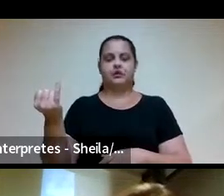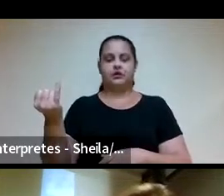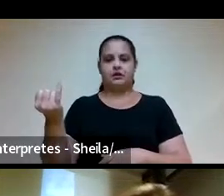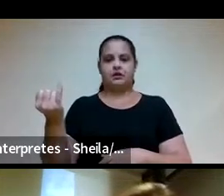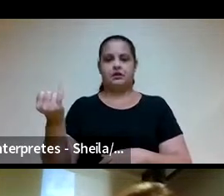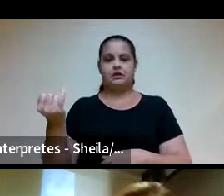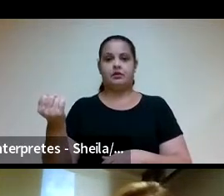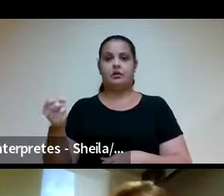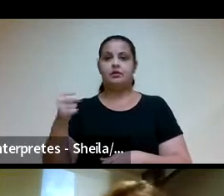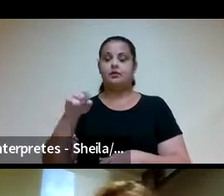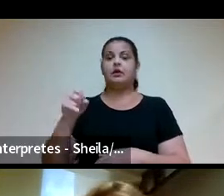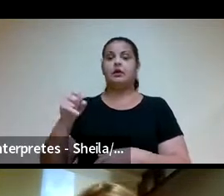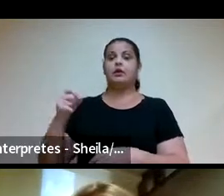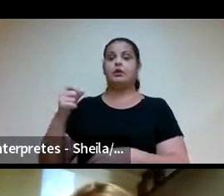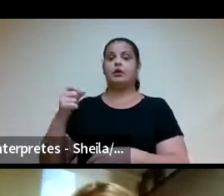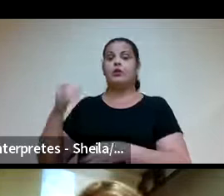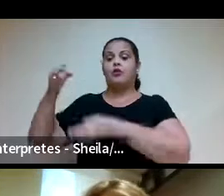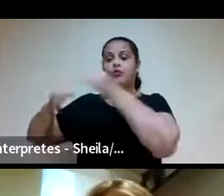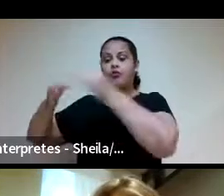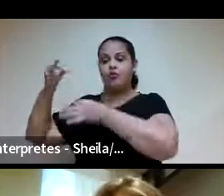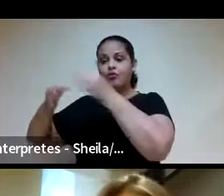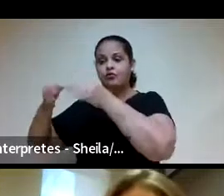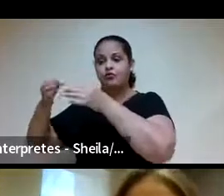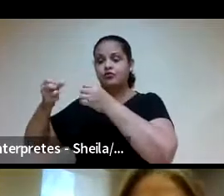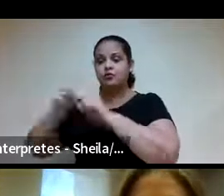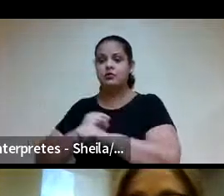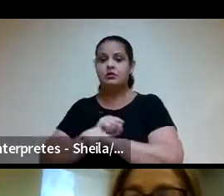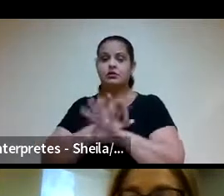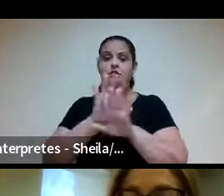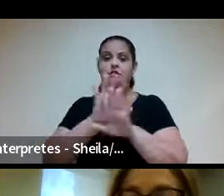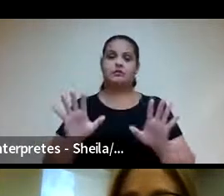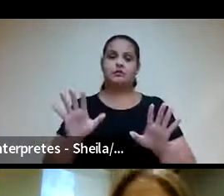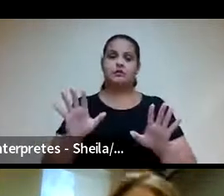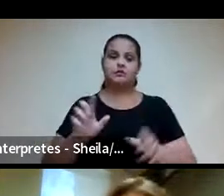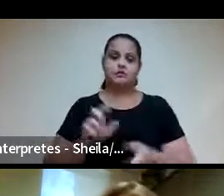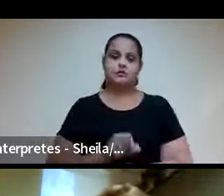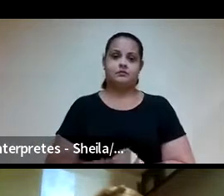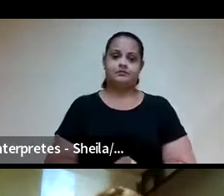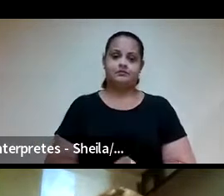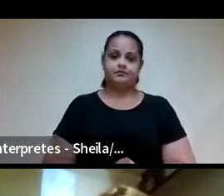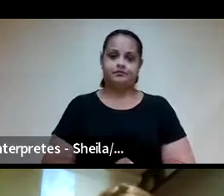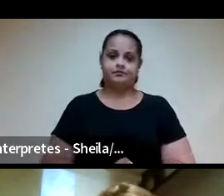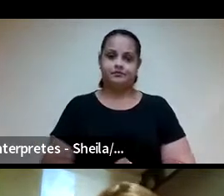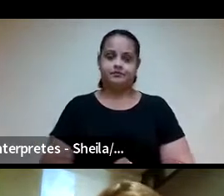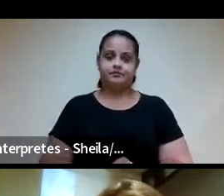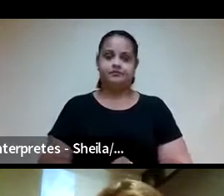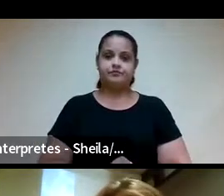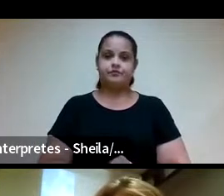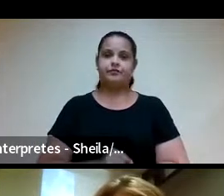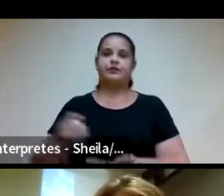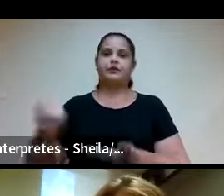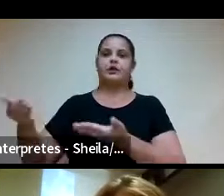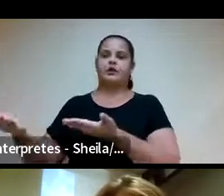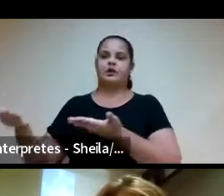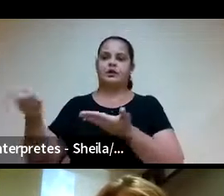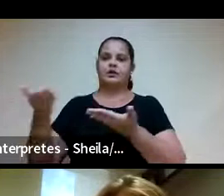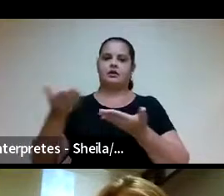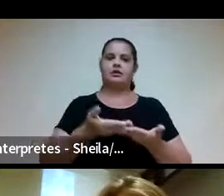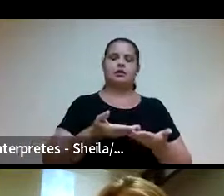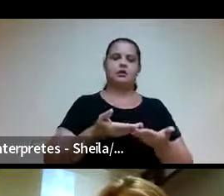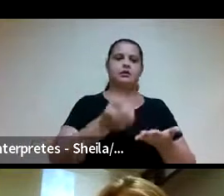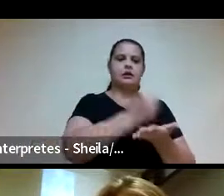a disponibilização de seus equipamentos e estrutura física, além do próprio auxílio de servidor do cartório, a fim de viabilizar a realização